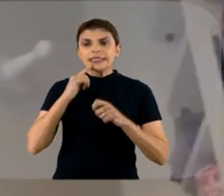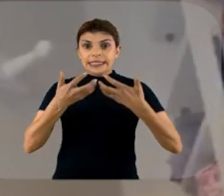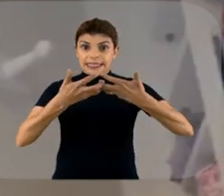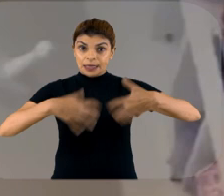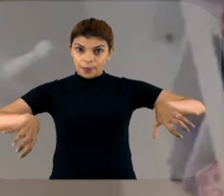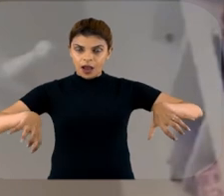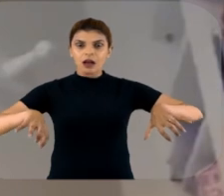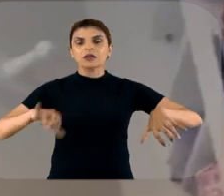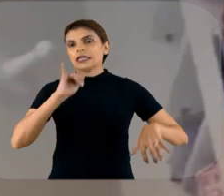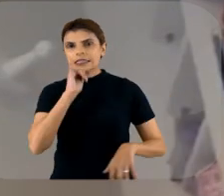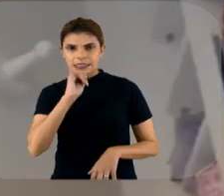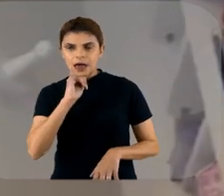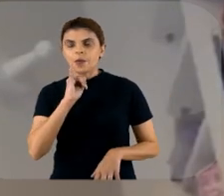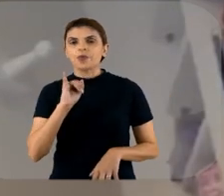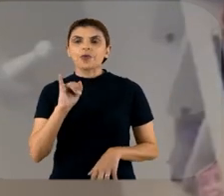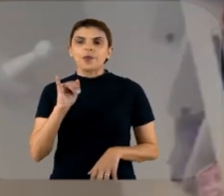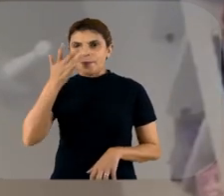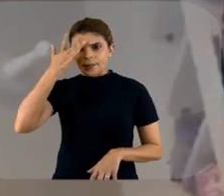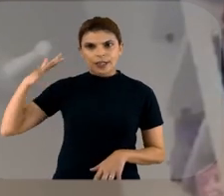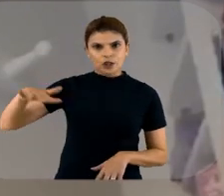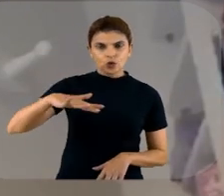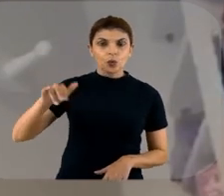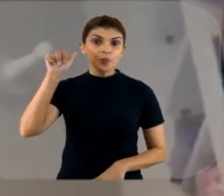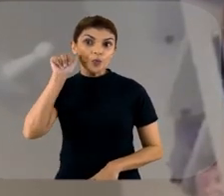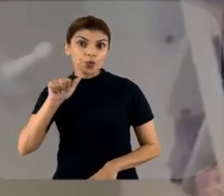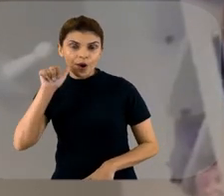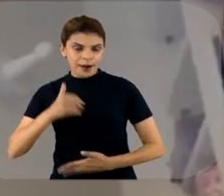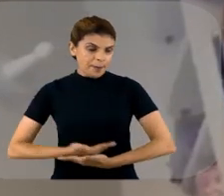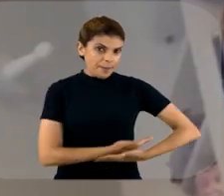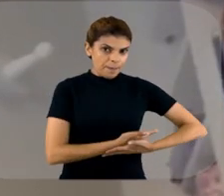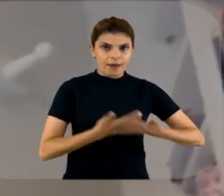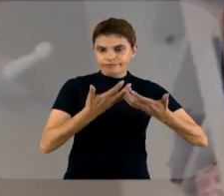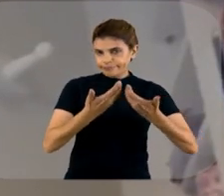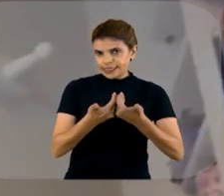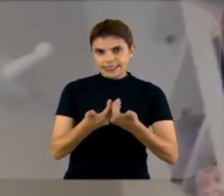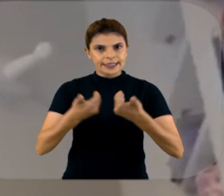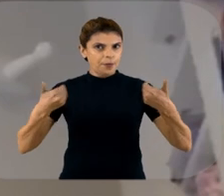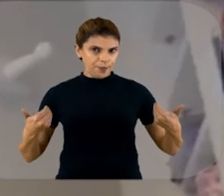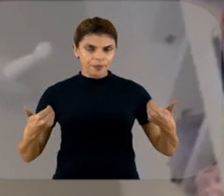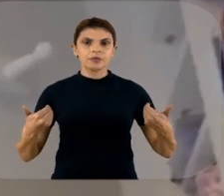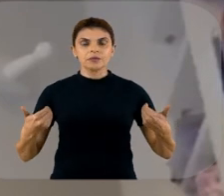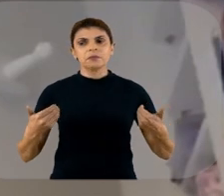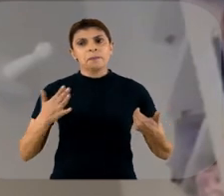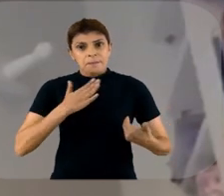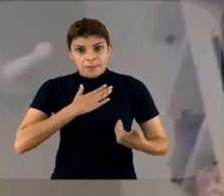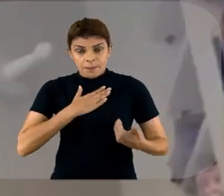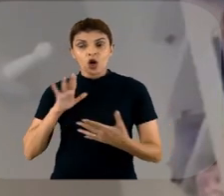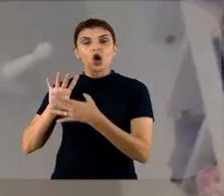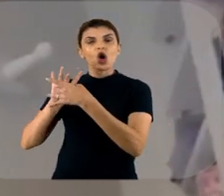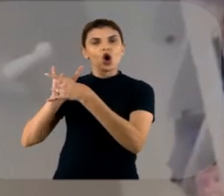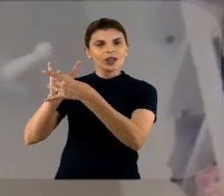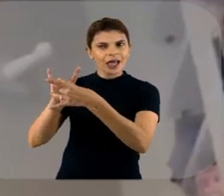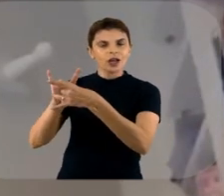separação total né do das das mulheres e dos bebês o que eu acho que dentro de um contexto dos